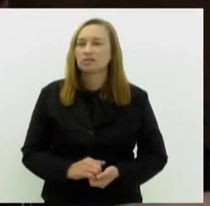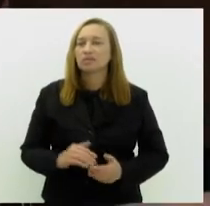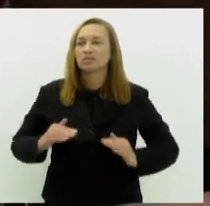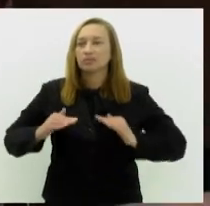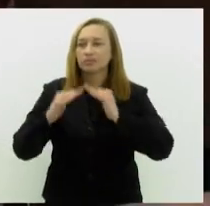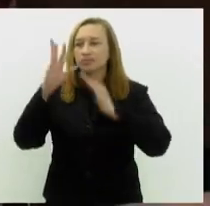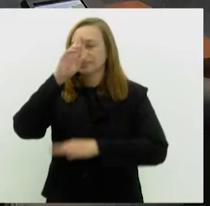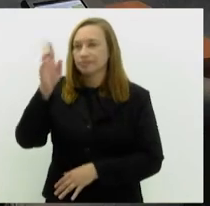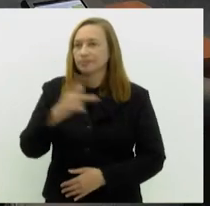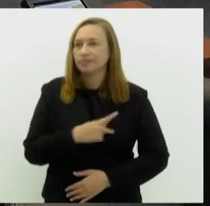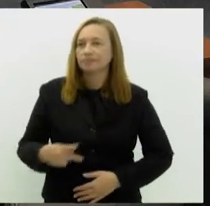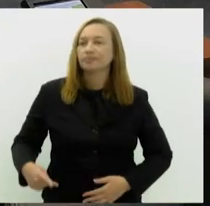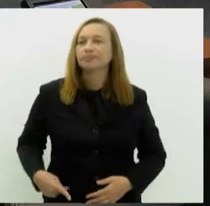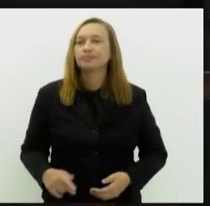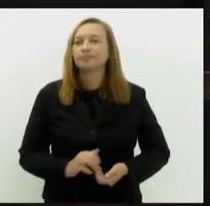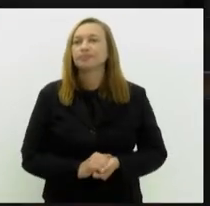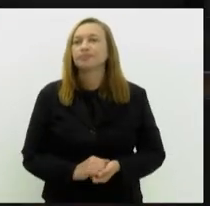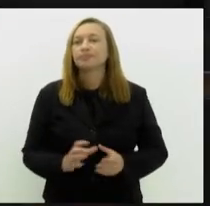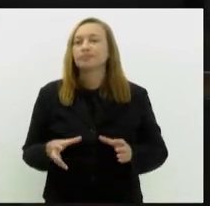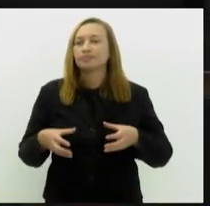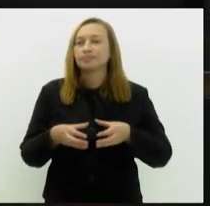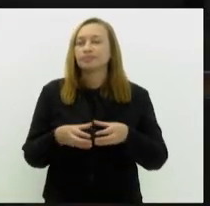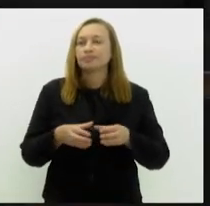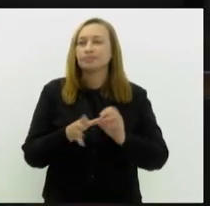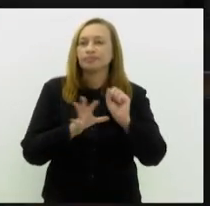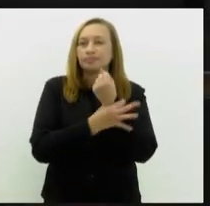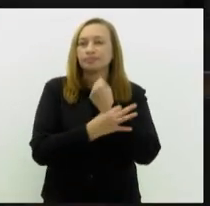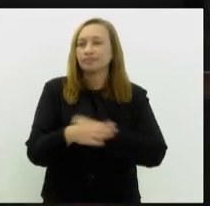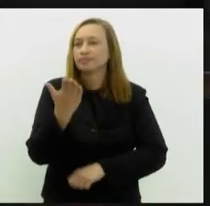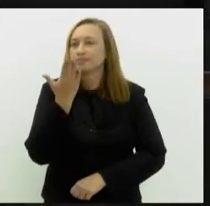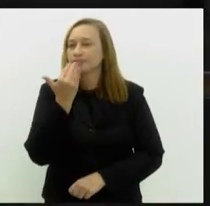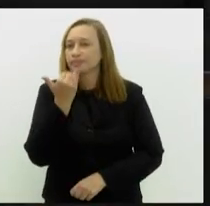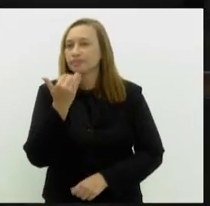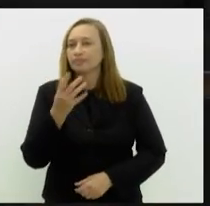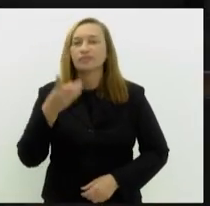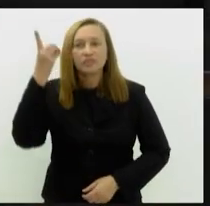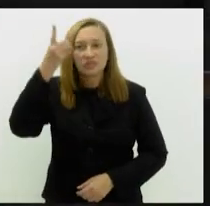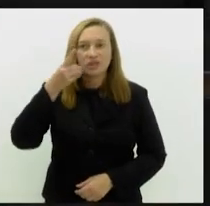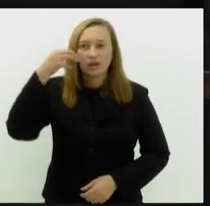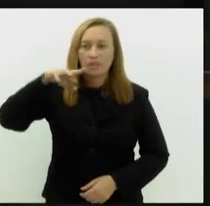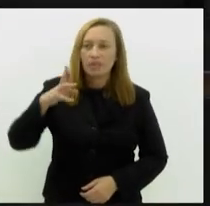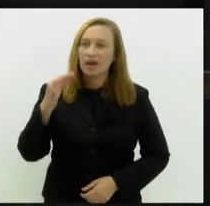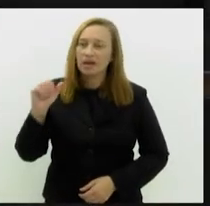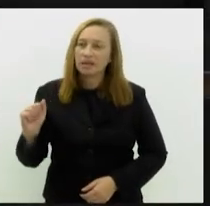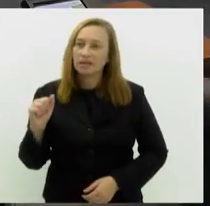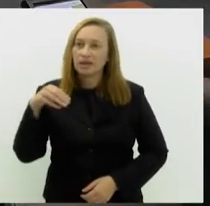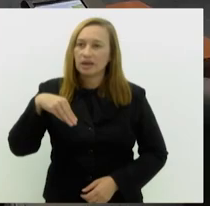Favorável, senhora presidente. Pela Comissão de Segurança Alimentar, deputada Marina, do MST.